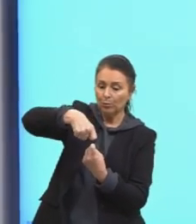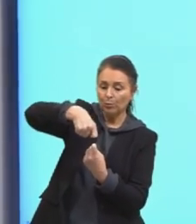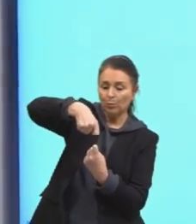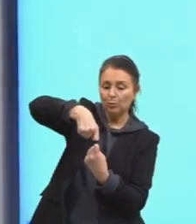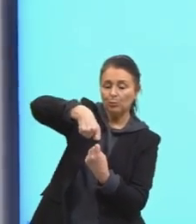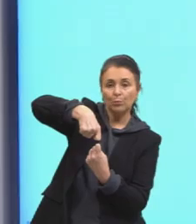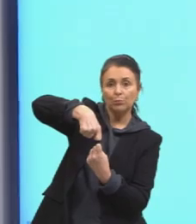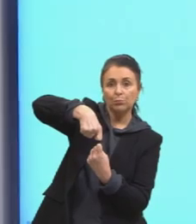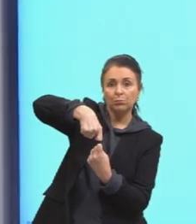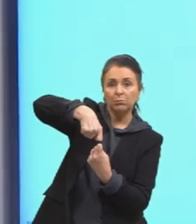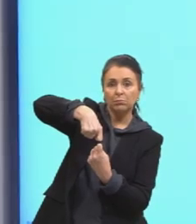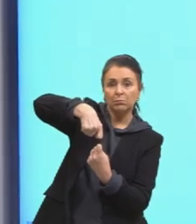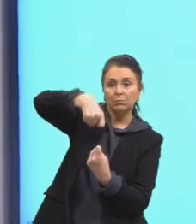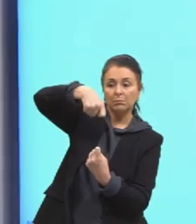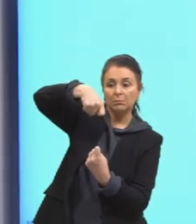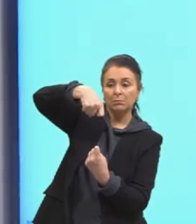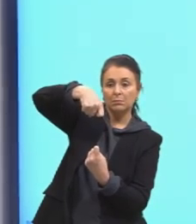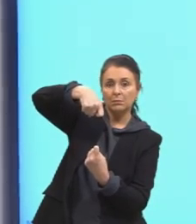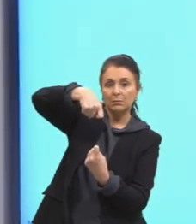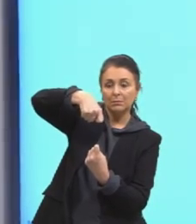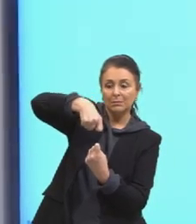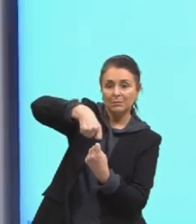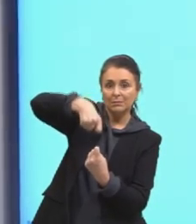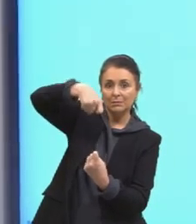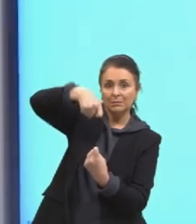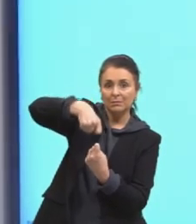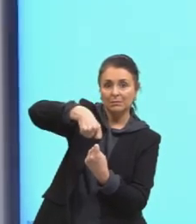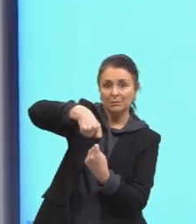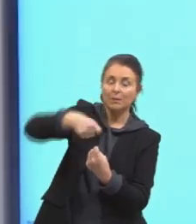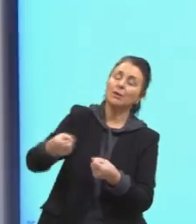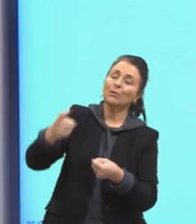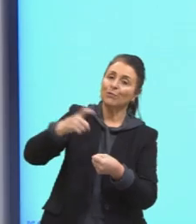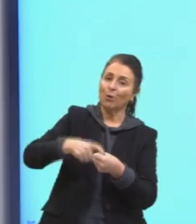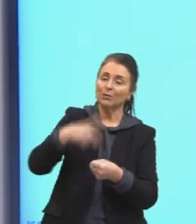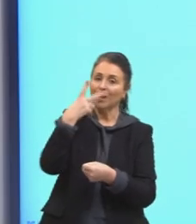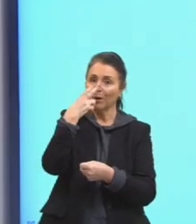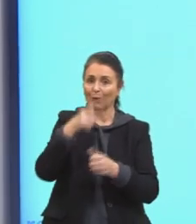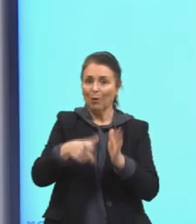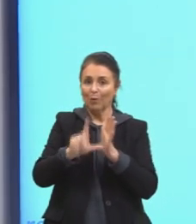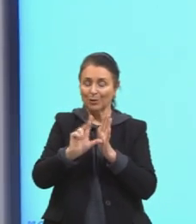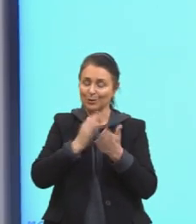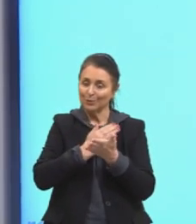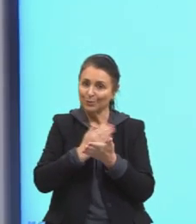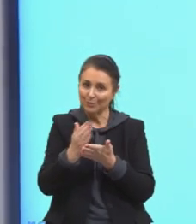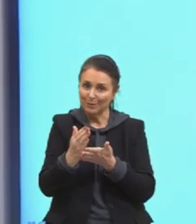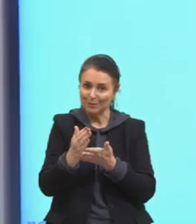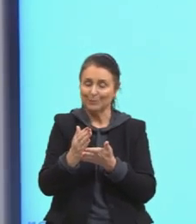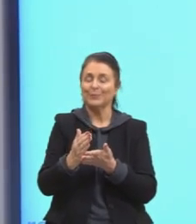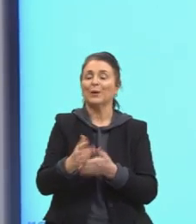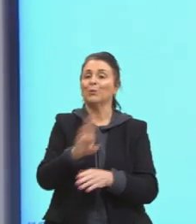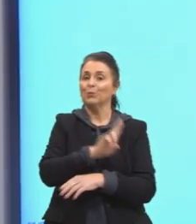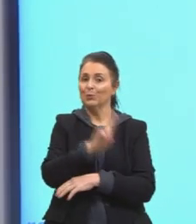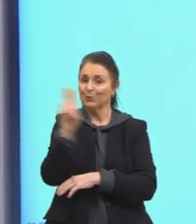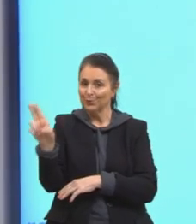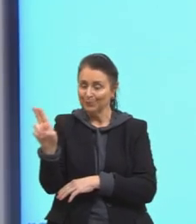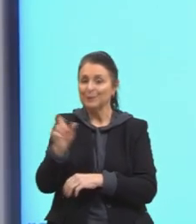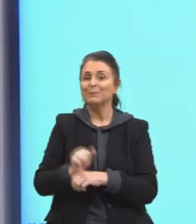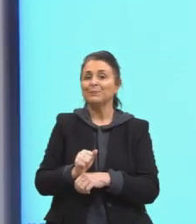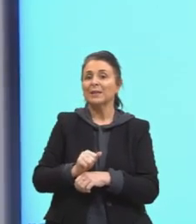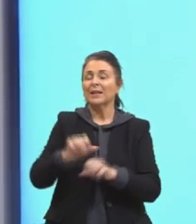mesmo tamanho da anterior né estado relaxado tá então isso é a energia potencial ela tem